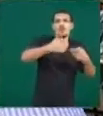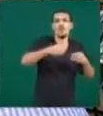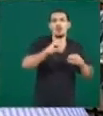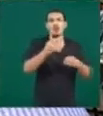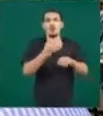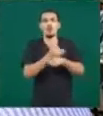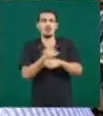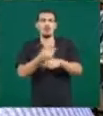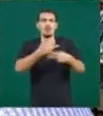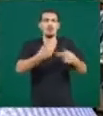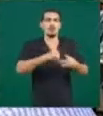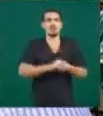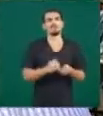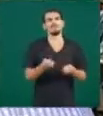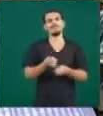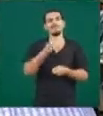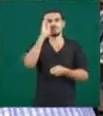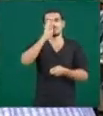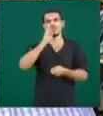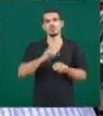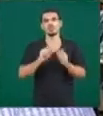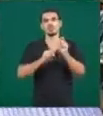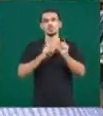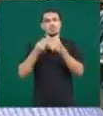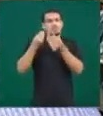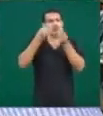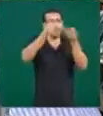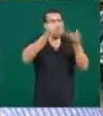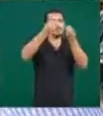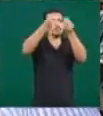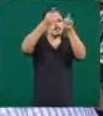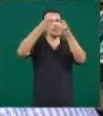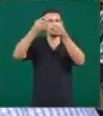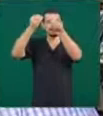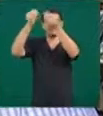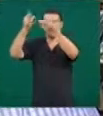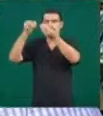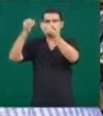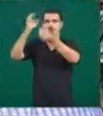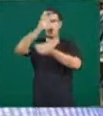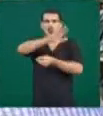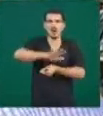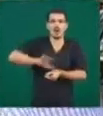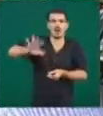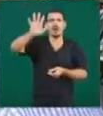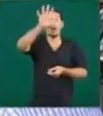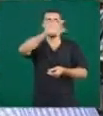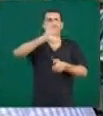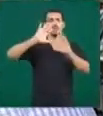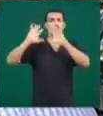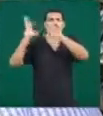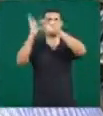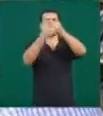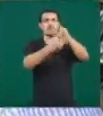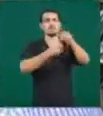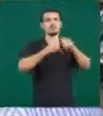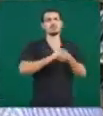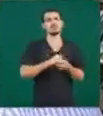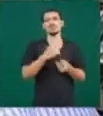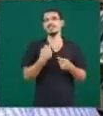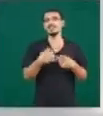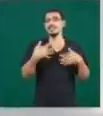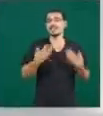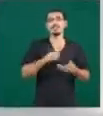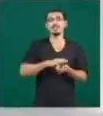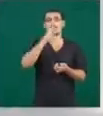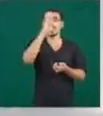o Brasil realmente ele se torna um dos países, ou talvez o país de maior potencial a médio e longo